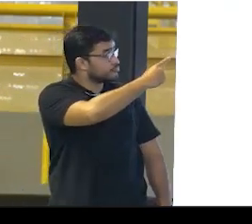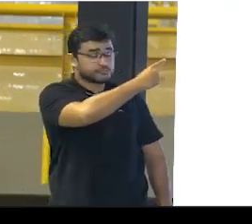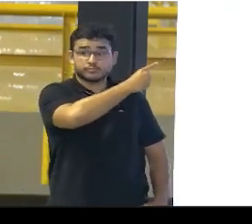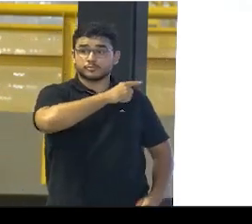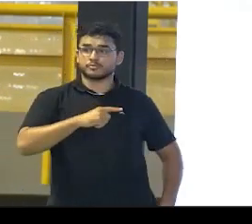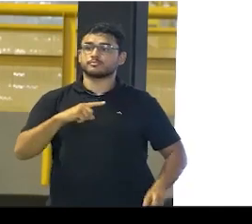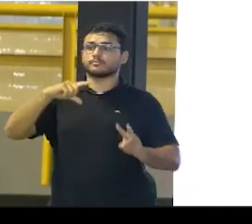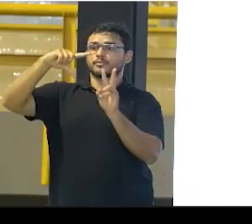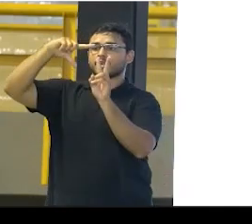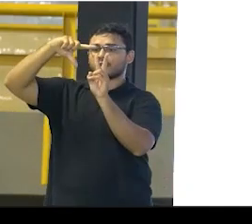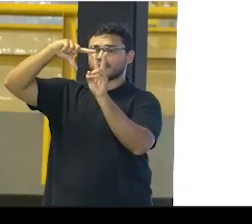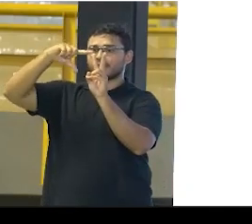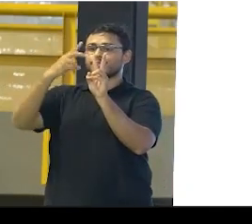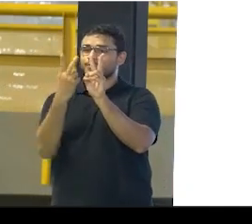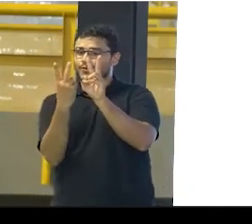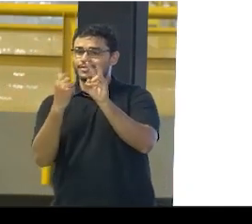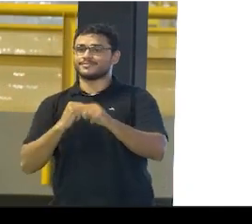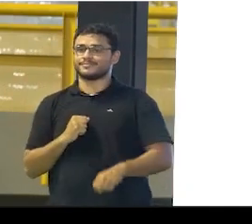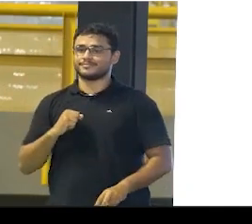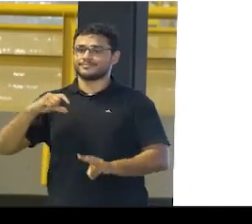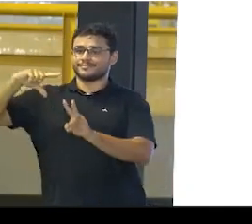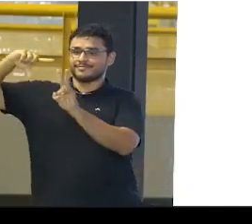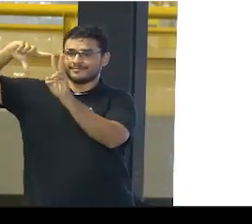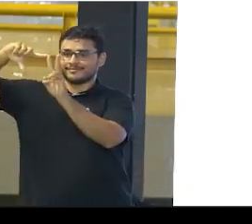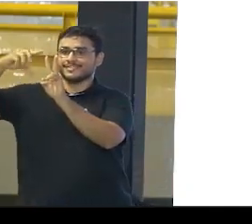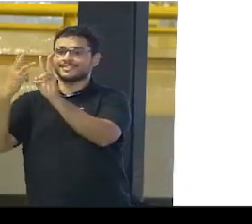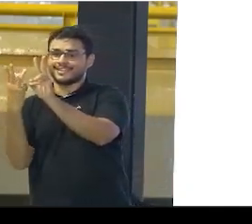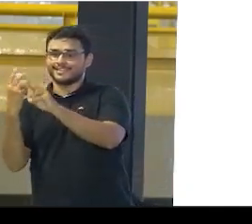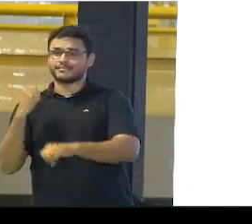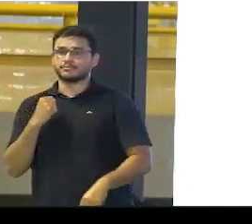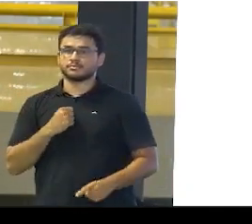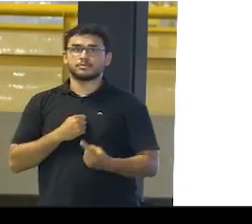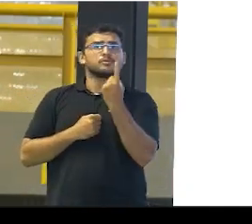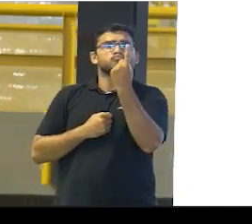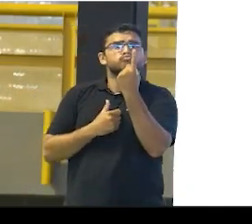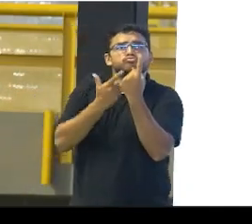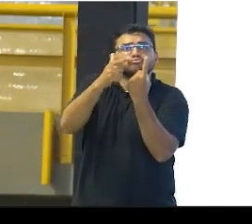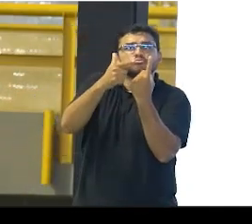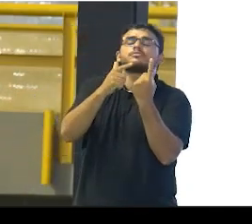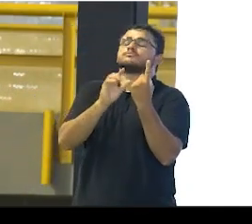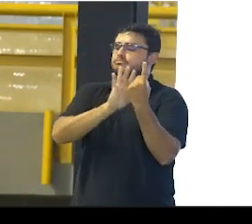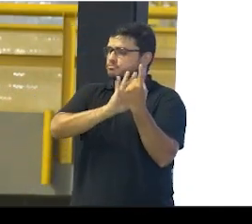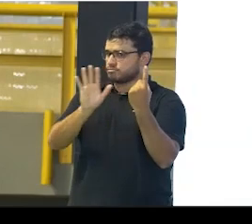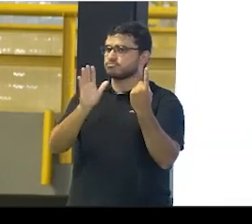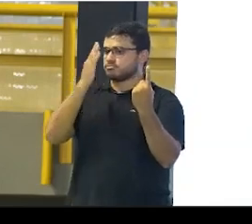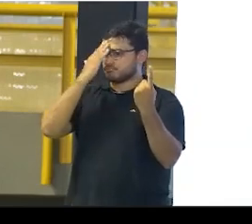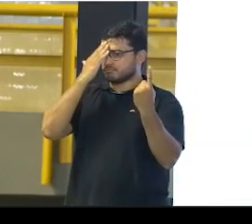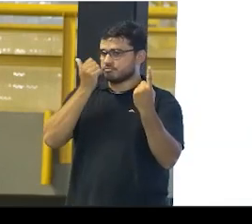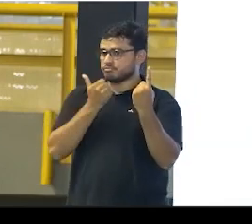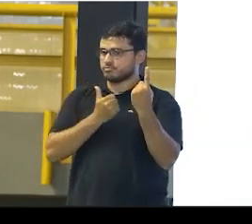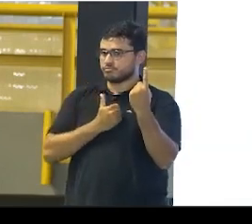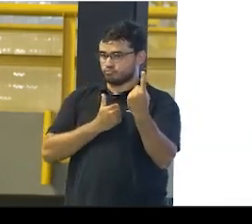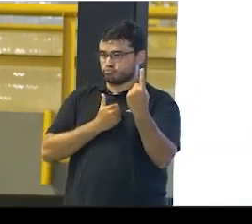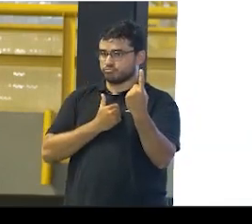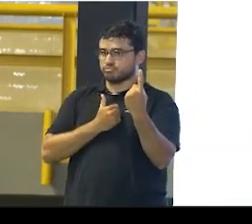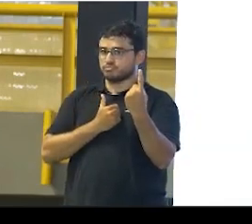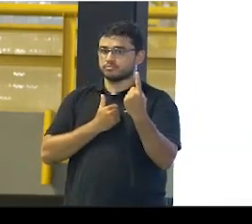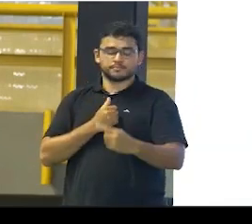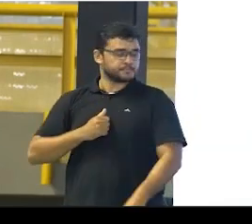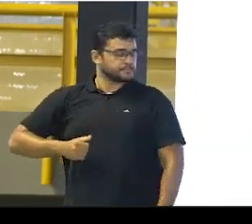sobra 30. Então a soma desses dois aqui tem que dar 30. Só que ele diz que esse aqui